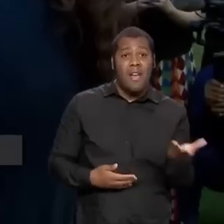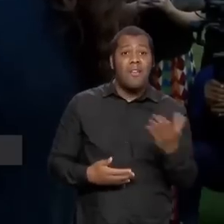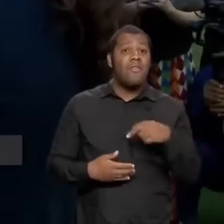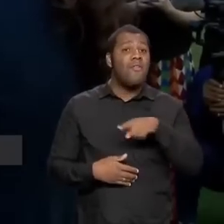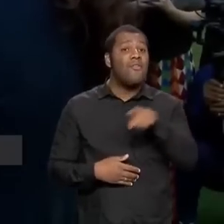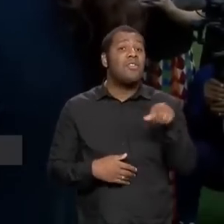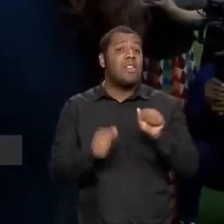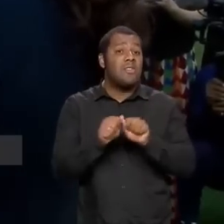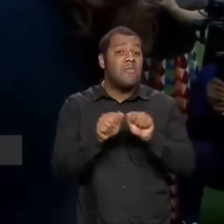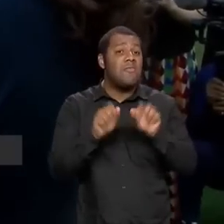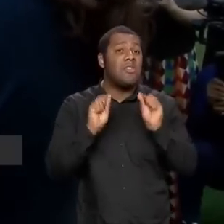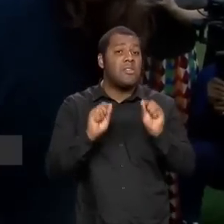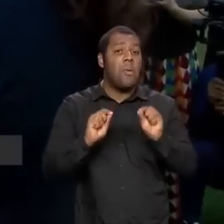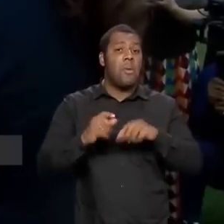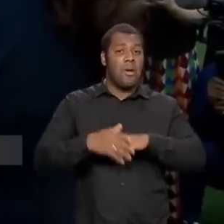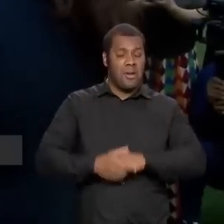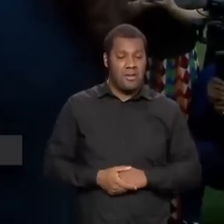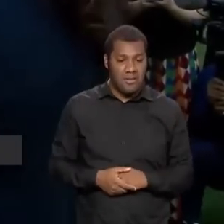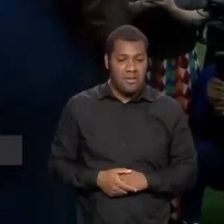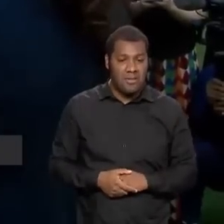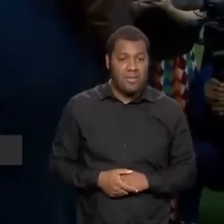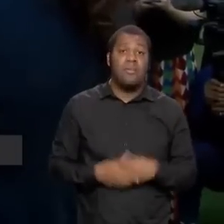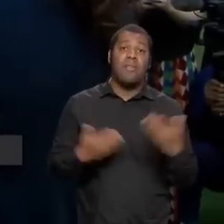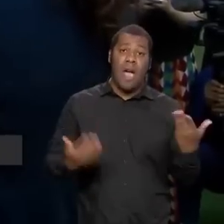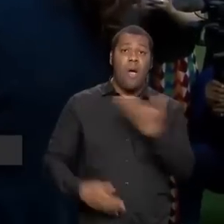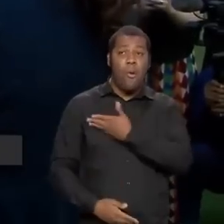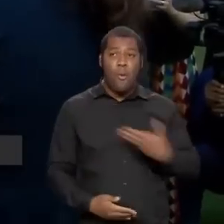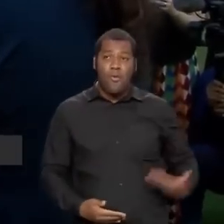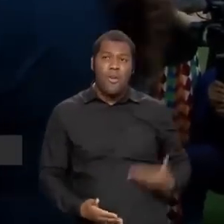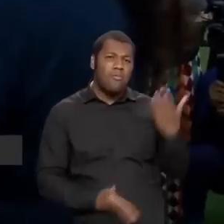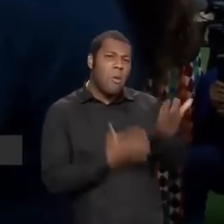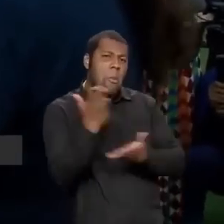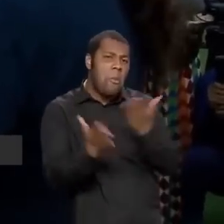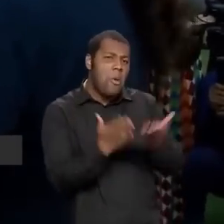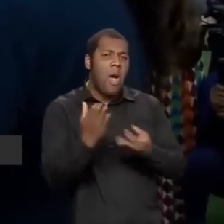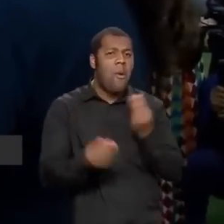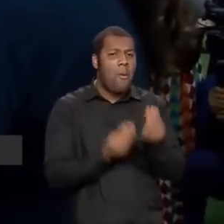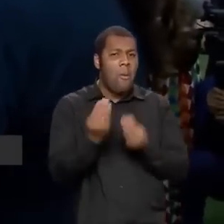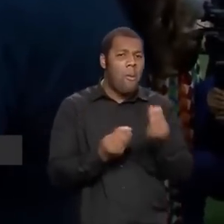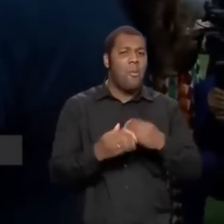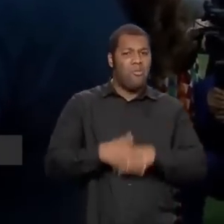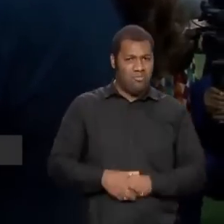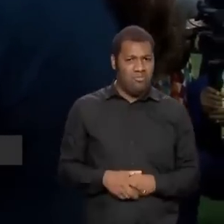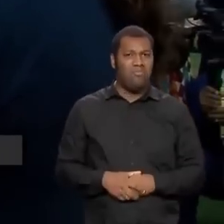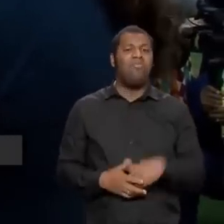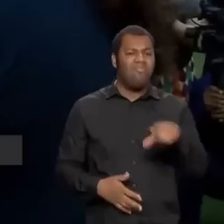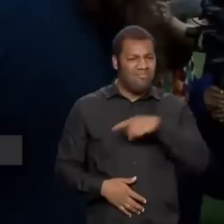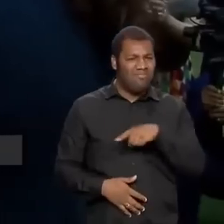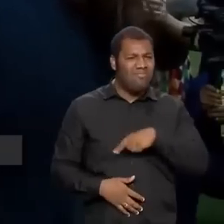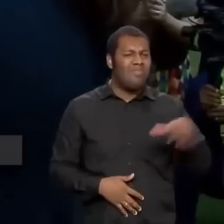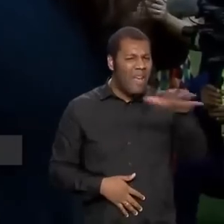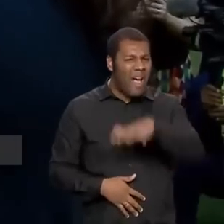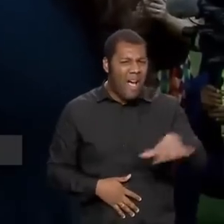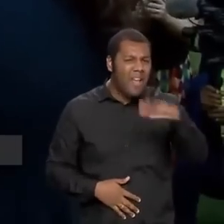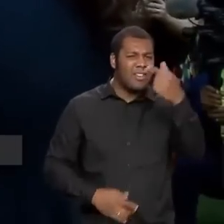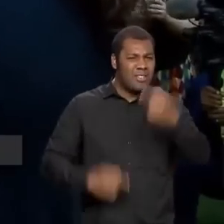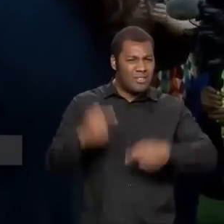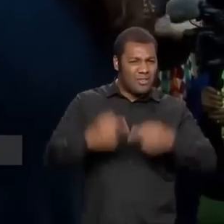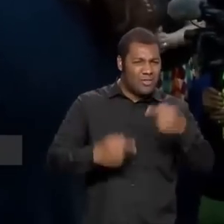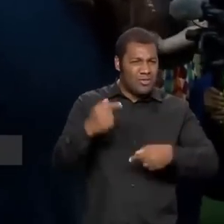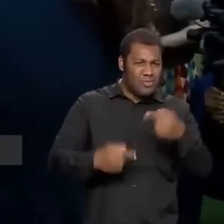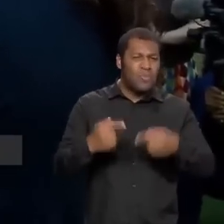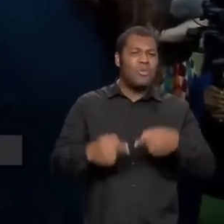que é esse cuidado com o pós-atleta? Então são questões aí para serem desenvolvidas e construídas no